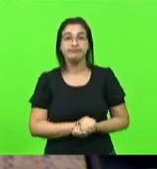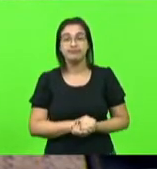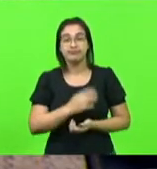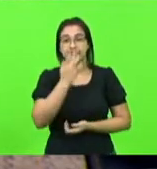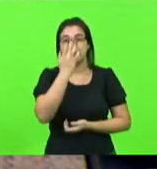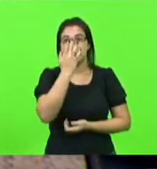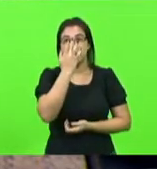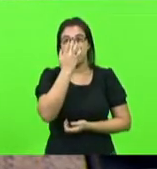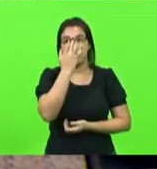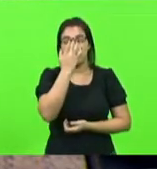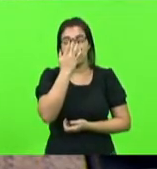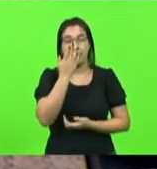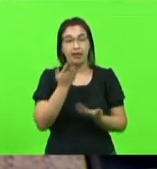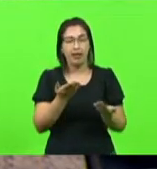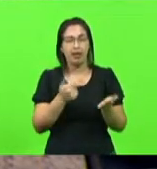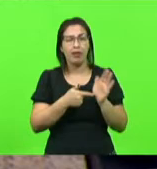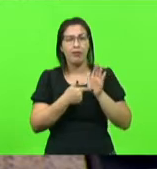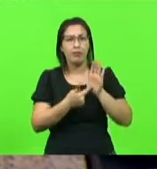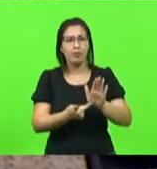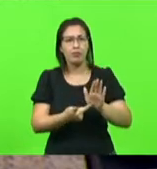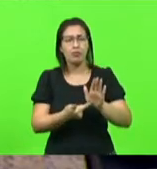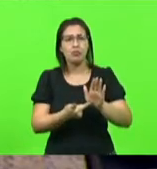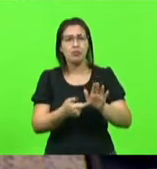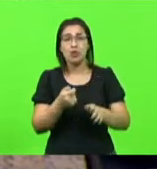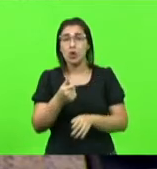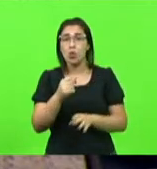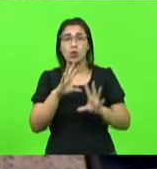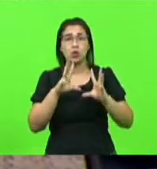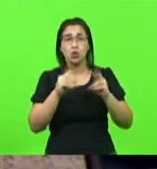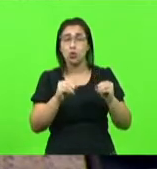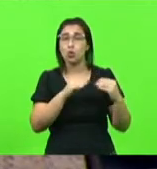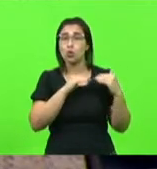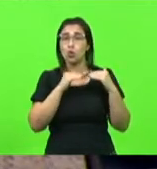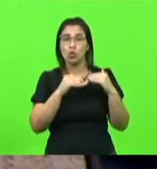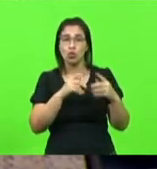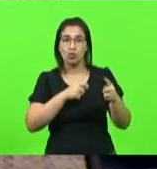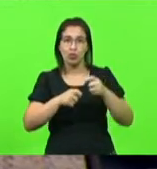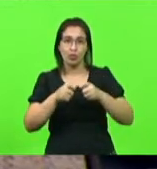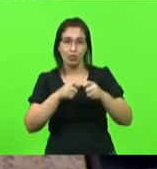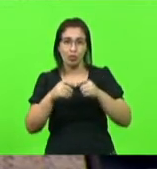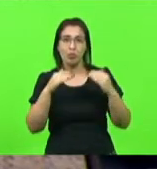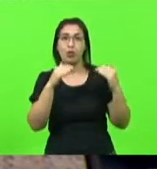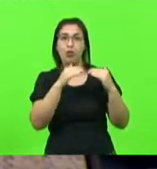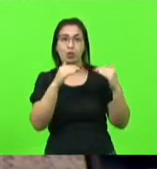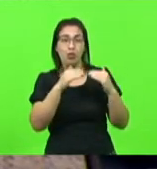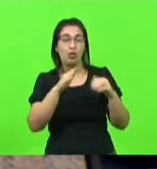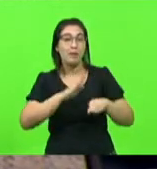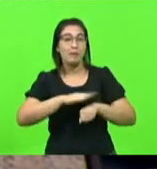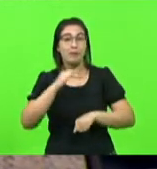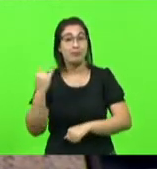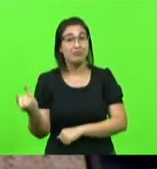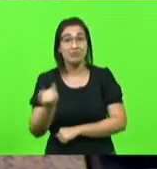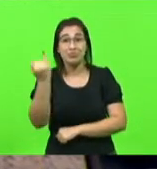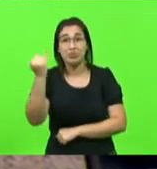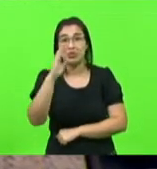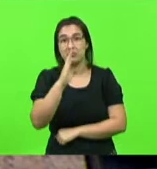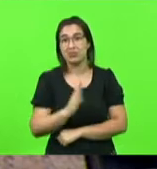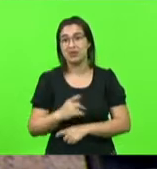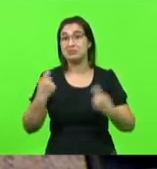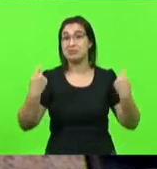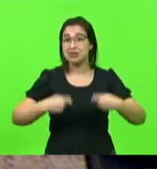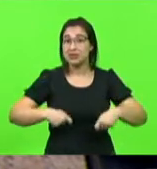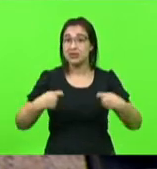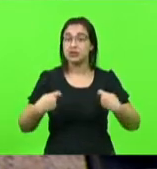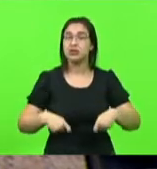é apontada pela quase unanimidade dos economistas como uma das mais importantes que o Brasil precisa, junto